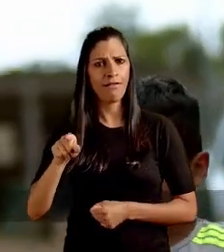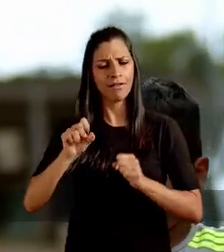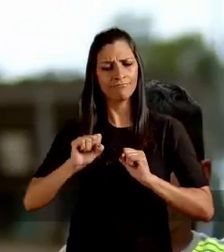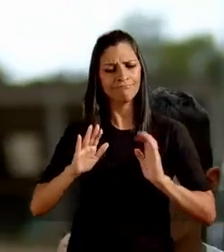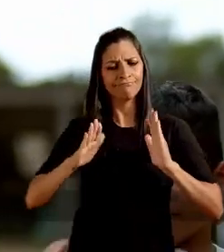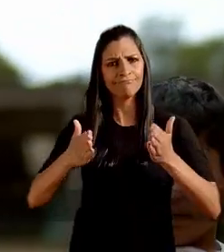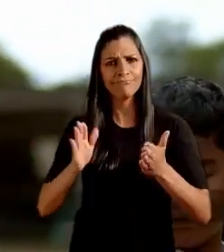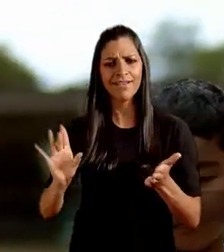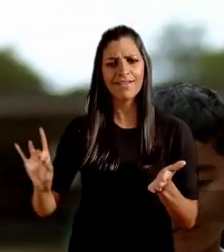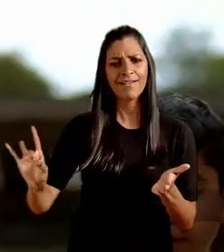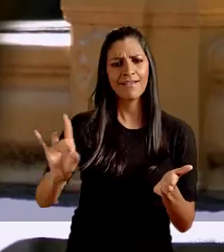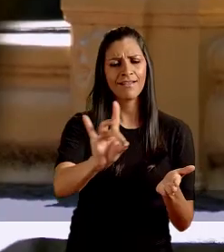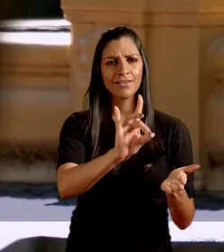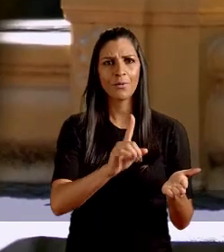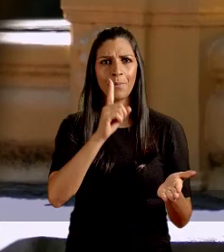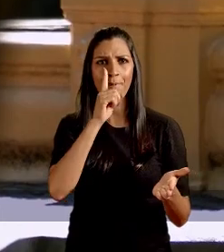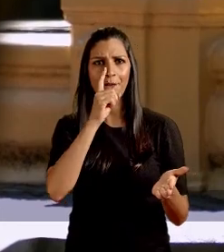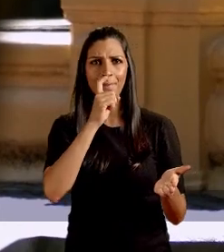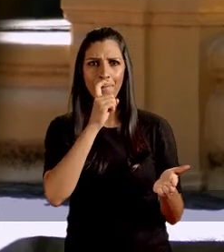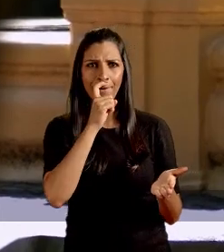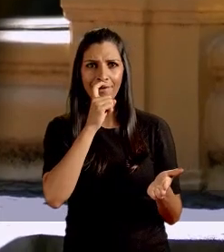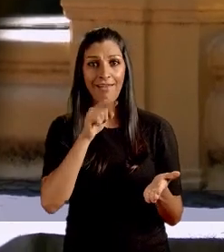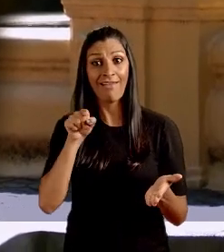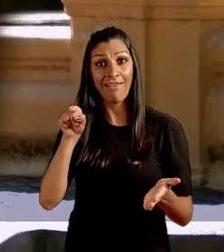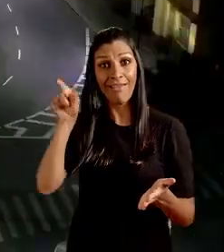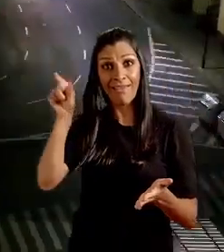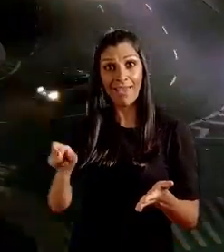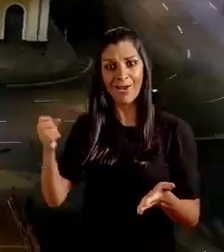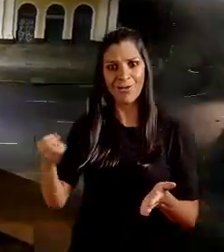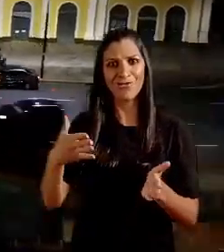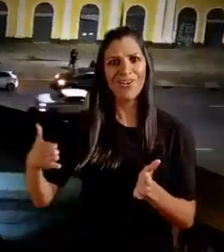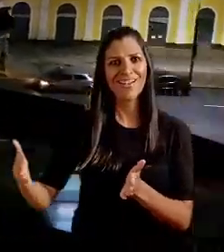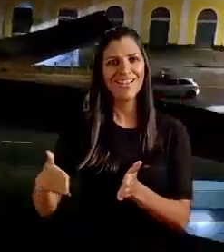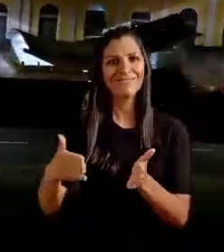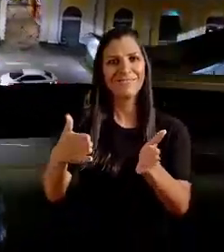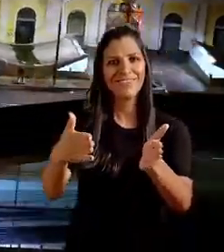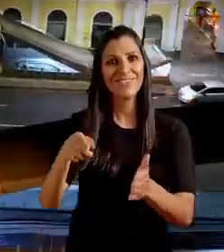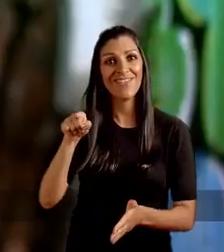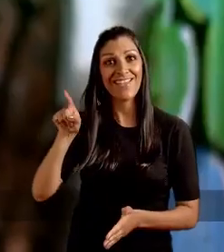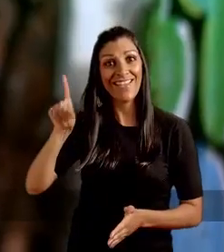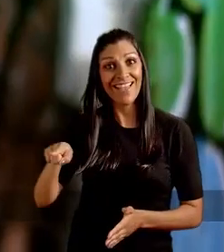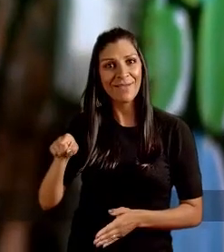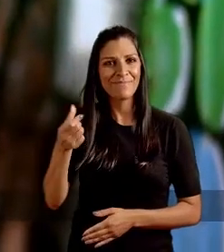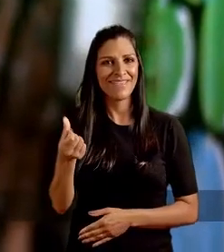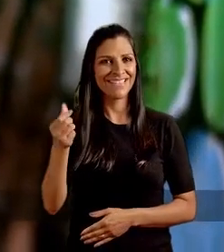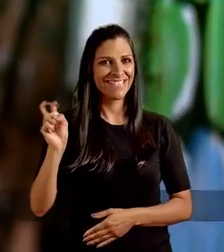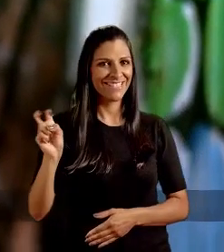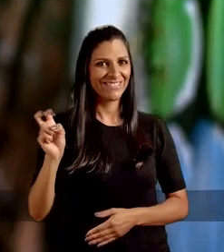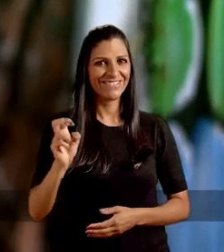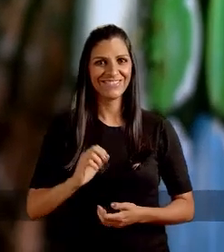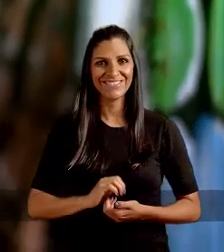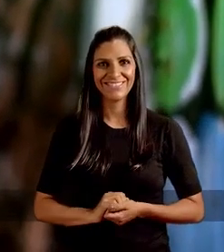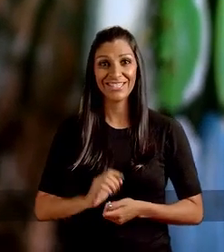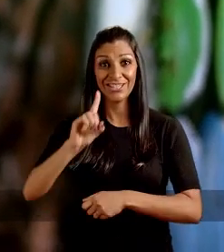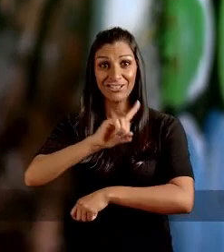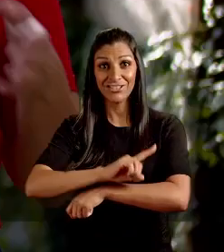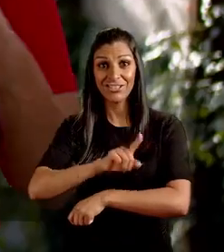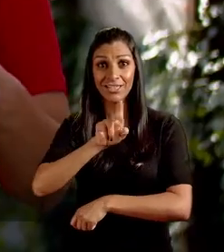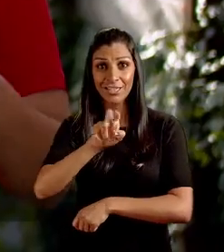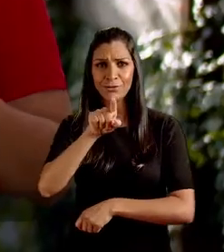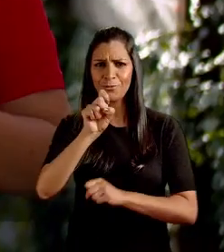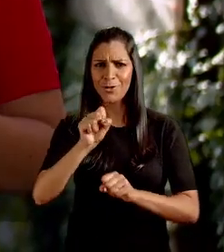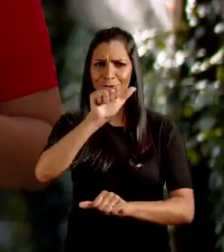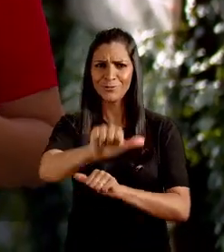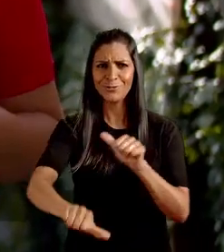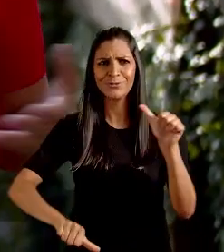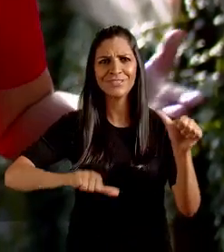é a determinação de cada pai e de cada mãe. Ela é um novo caminho. Ela é 65. Dia 15,